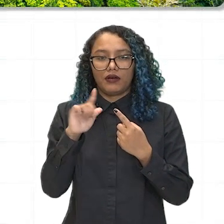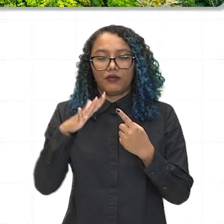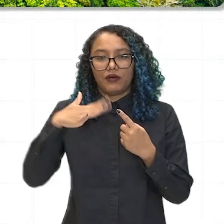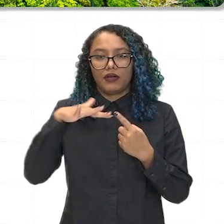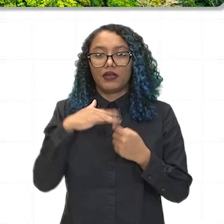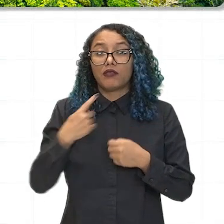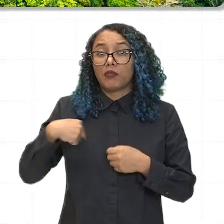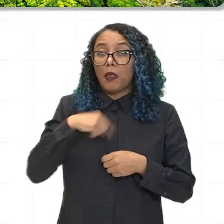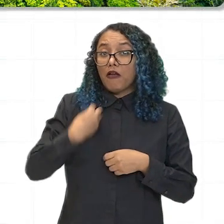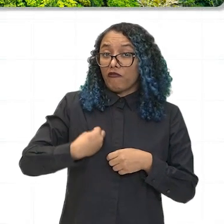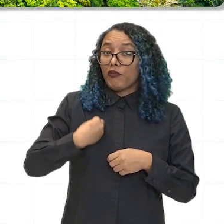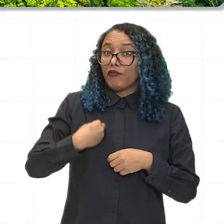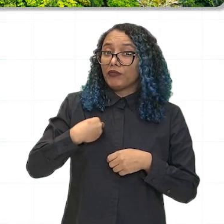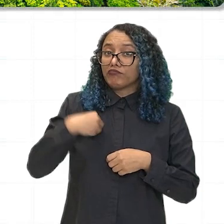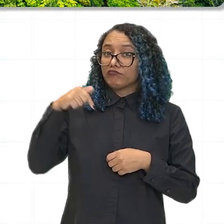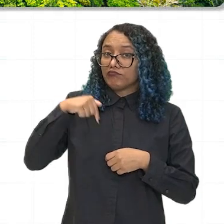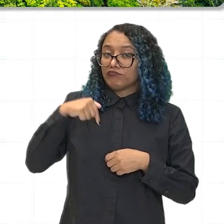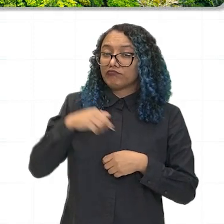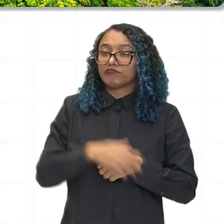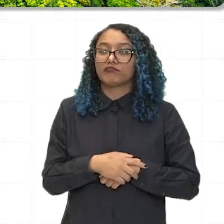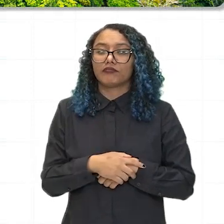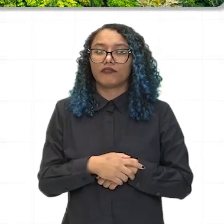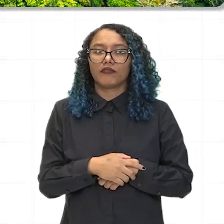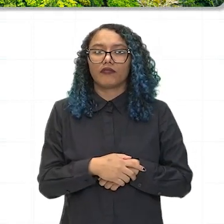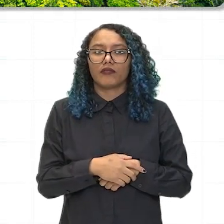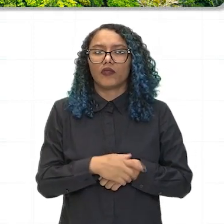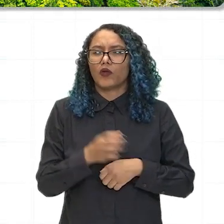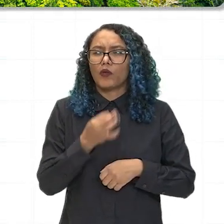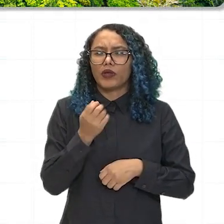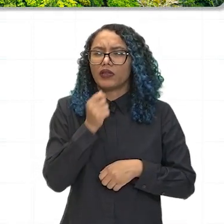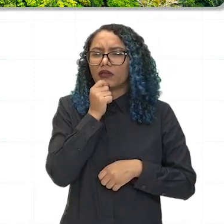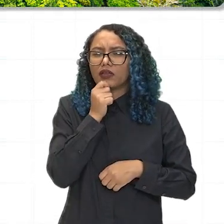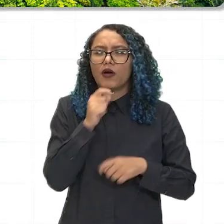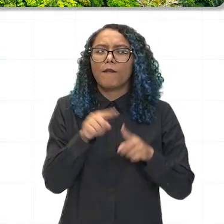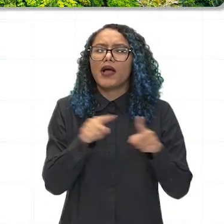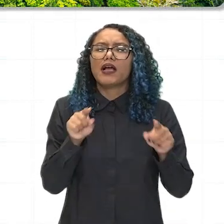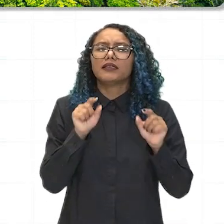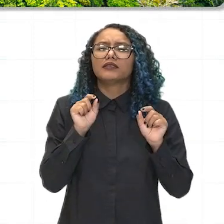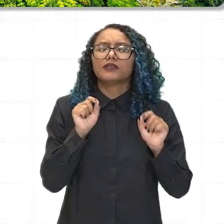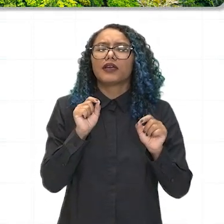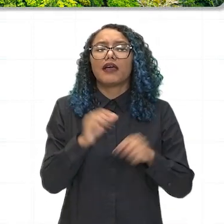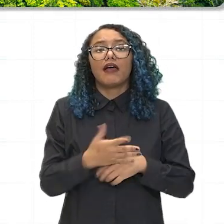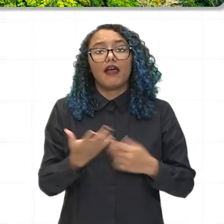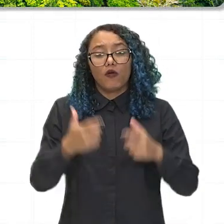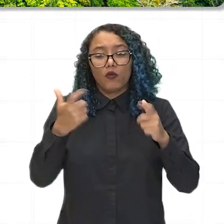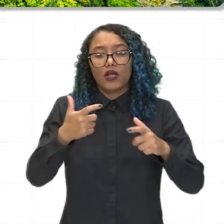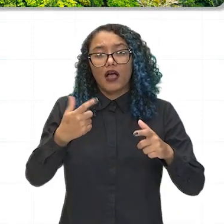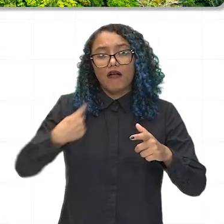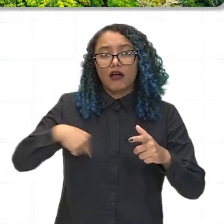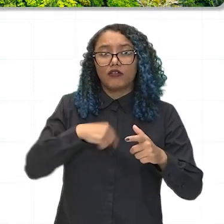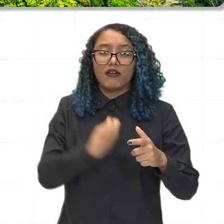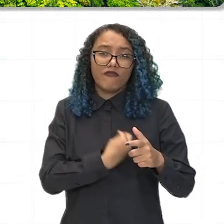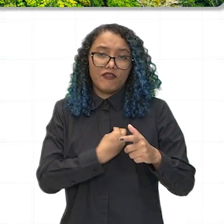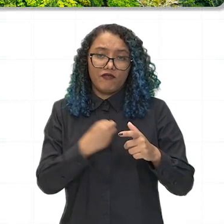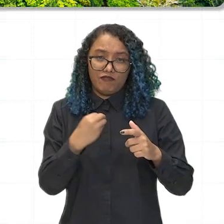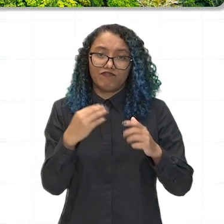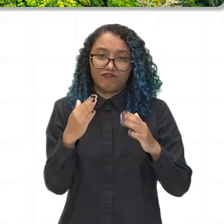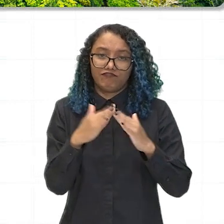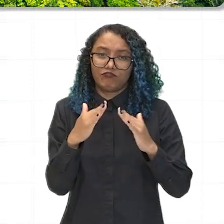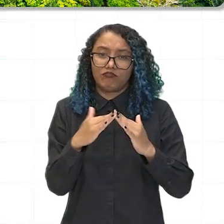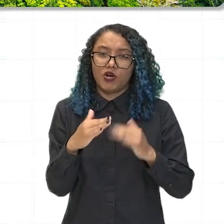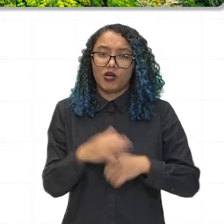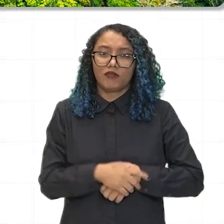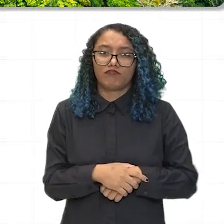estamos nela. Eu não comentei com vocês, essa zona tropical é onde nós estamos nesse pedaço aqui da